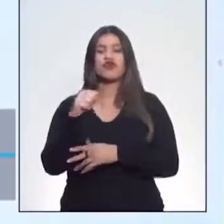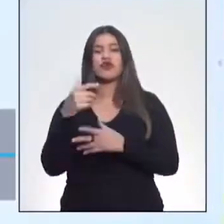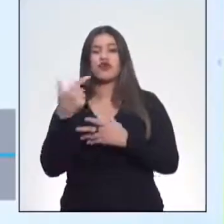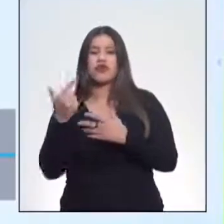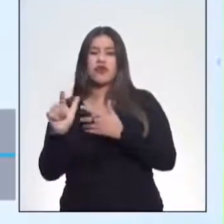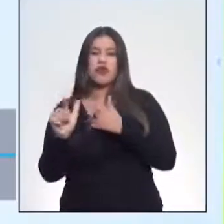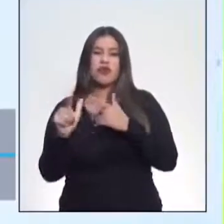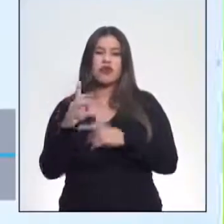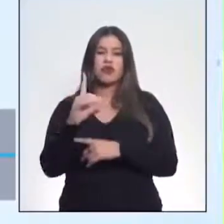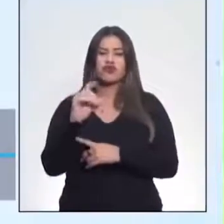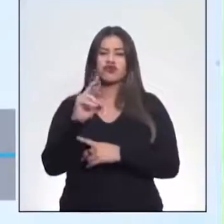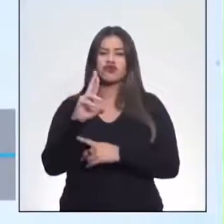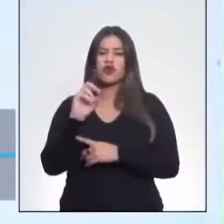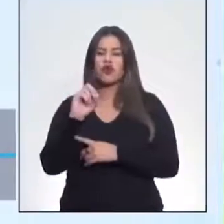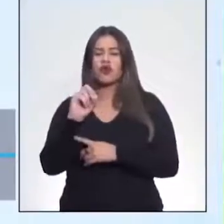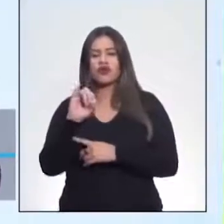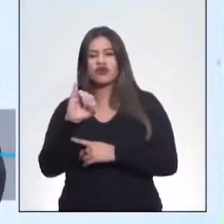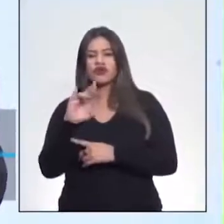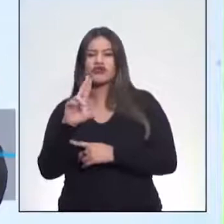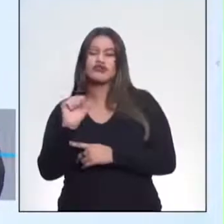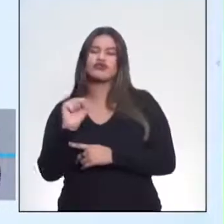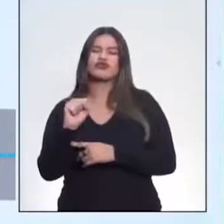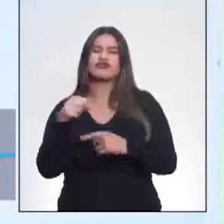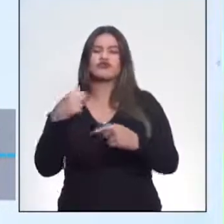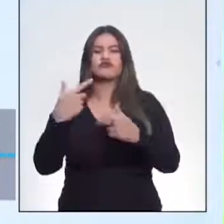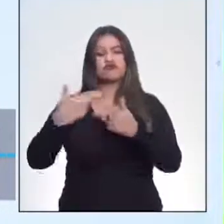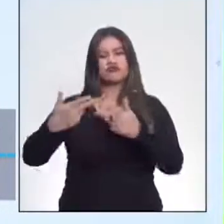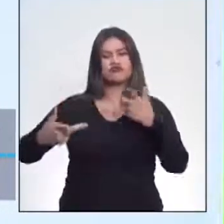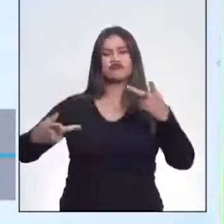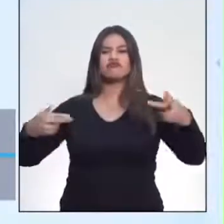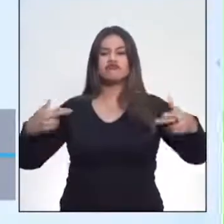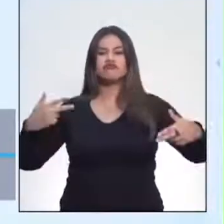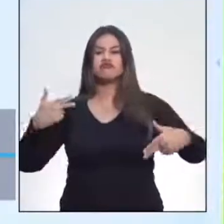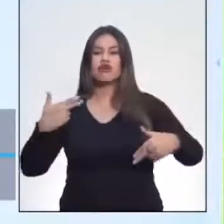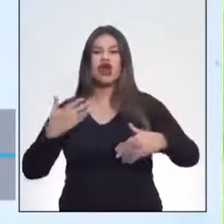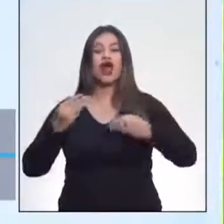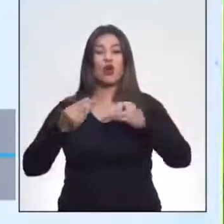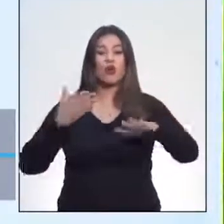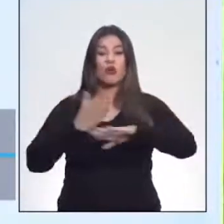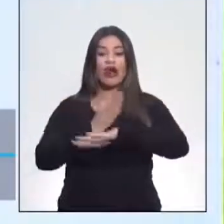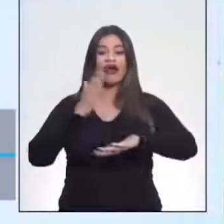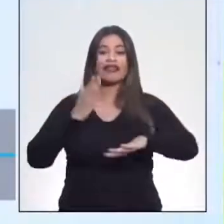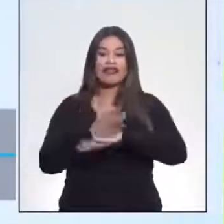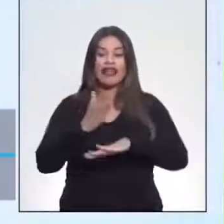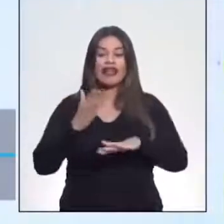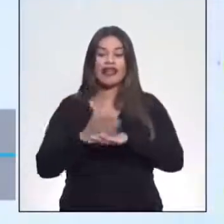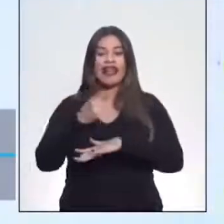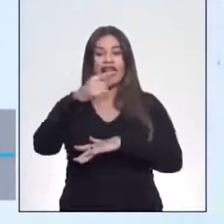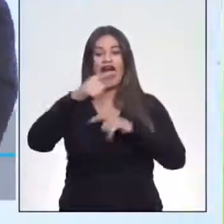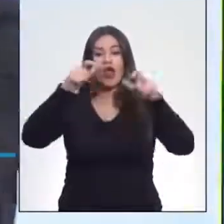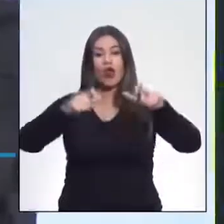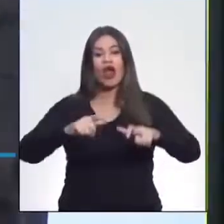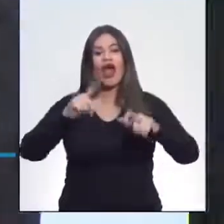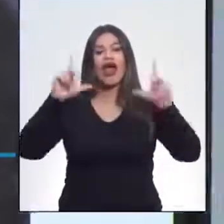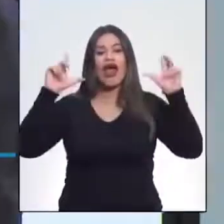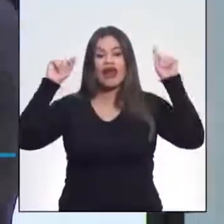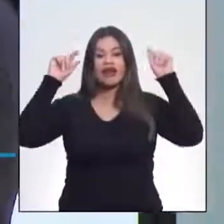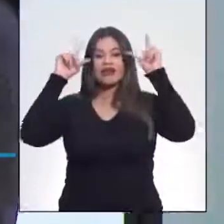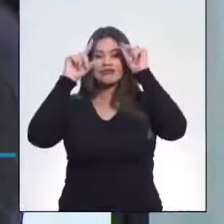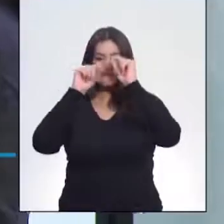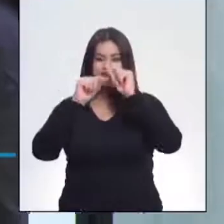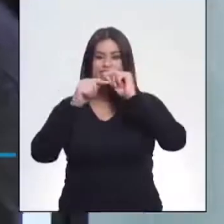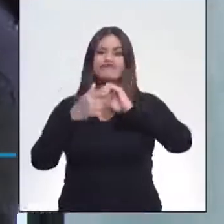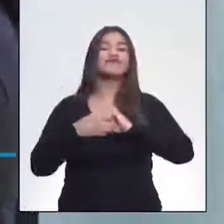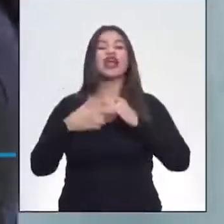outros né aqueus dórios então Esses povos Eles começam adentrar à Grécia e aí nós temos essa